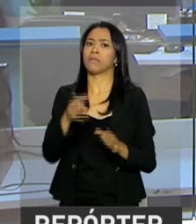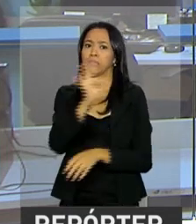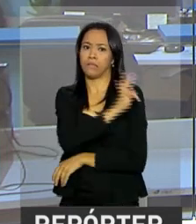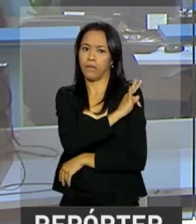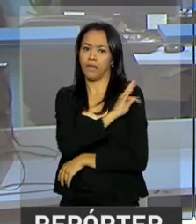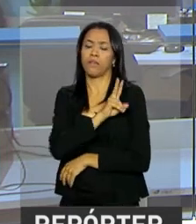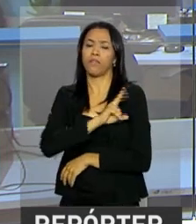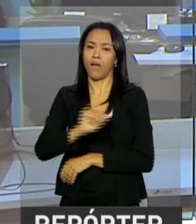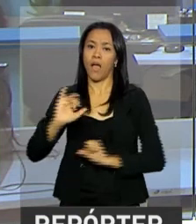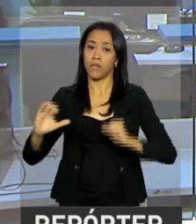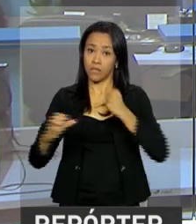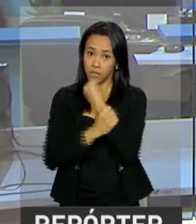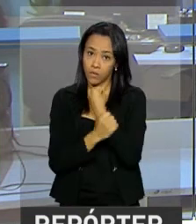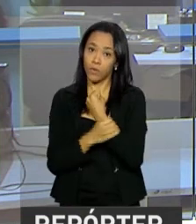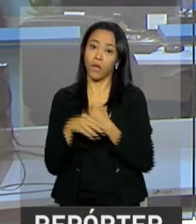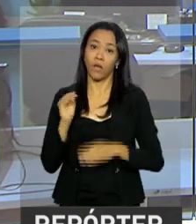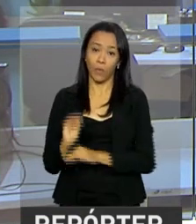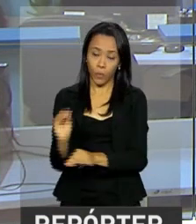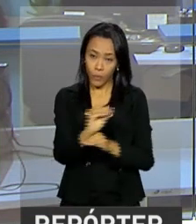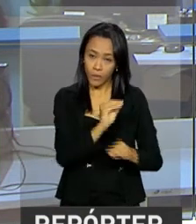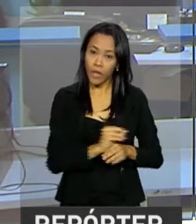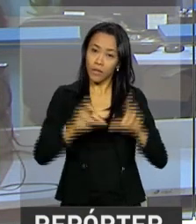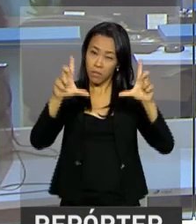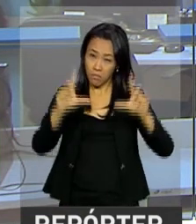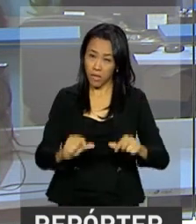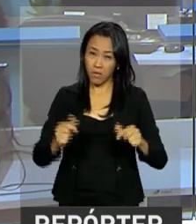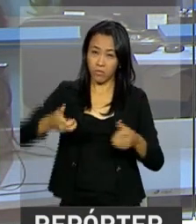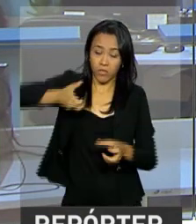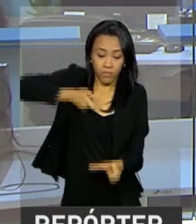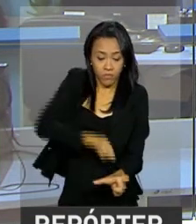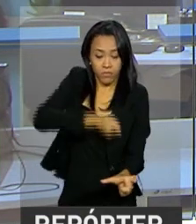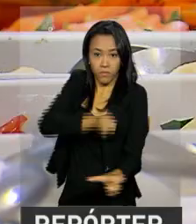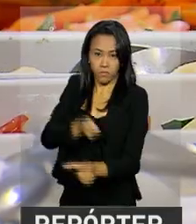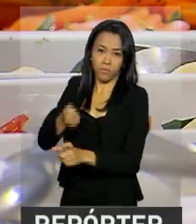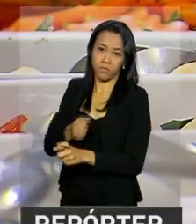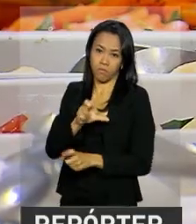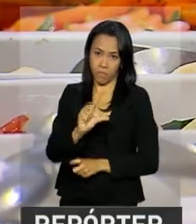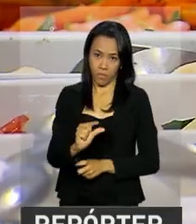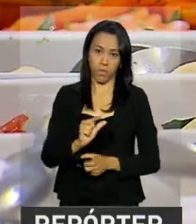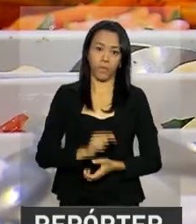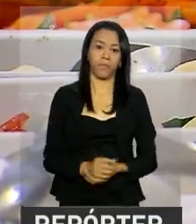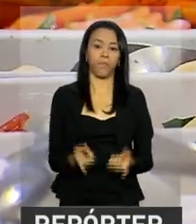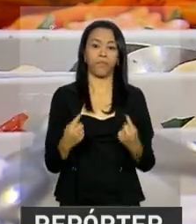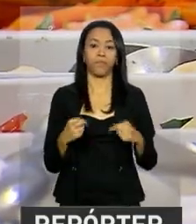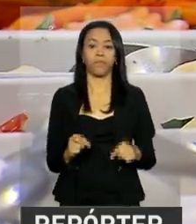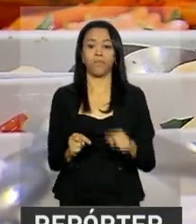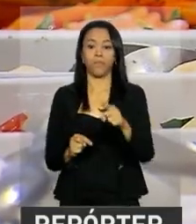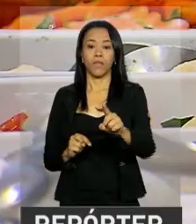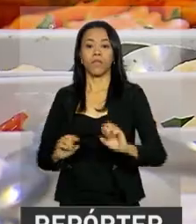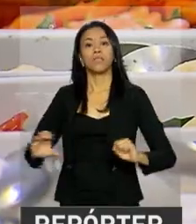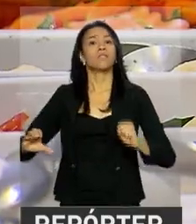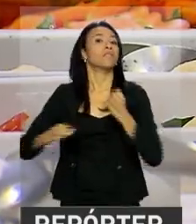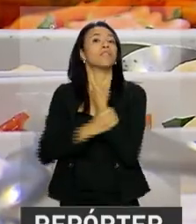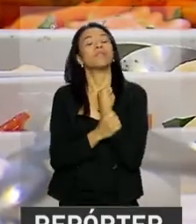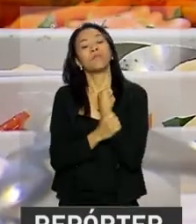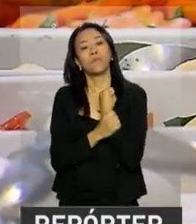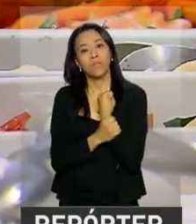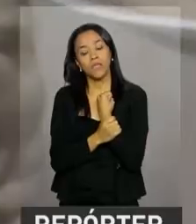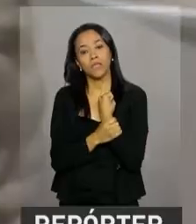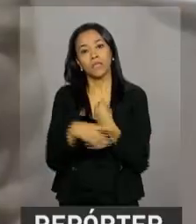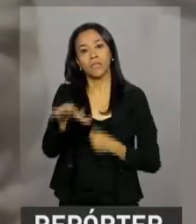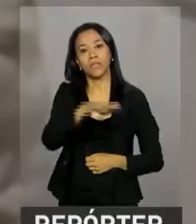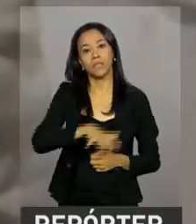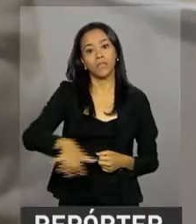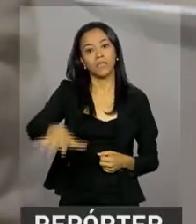garantir um cultivo sustentável e com menos agroquímicos. Mais segurança para o alimento que chega à mesa do